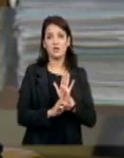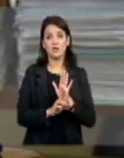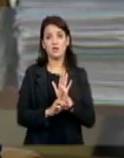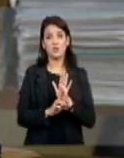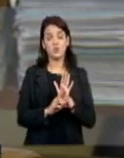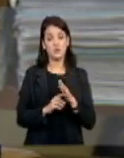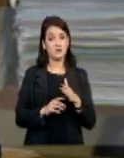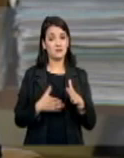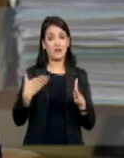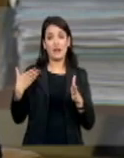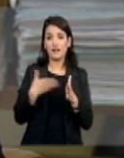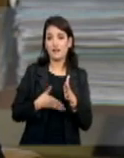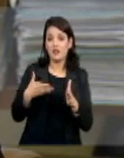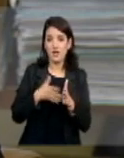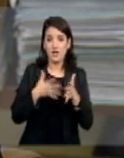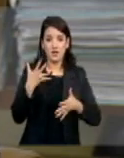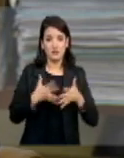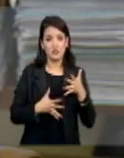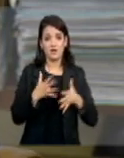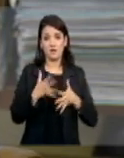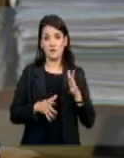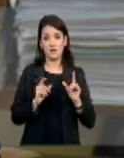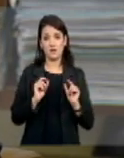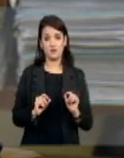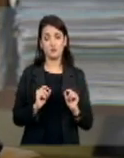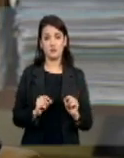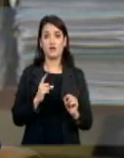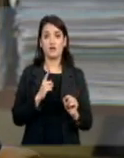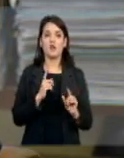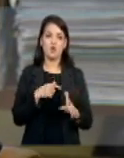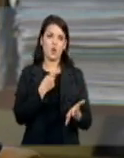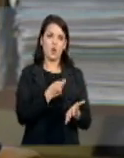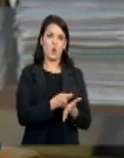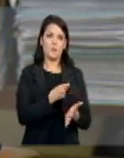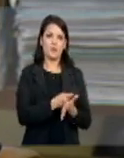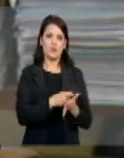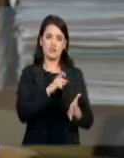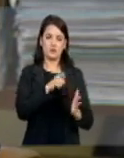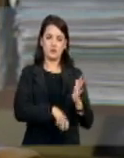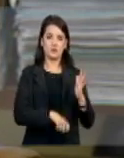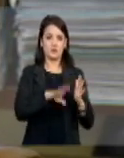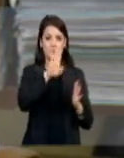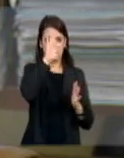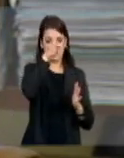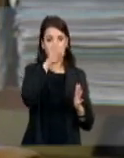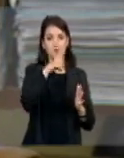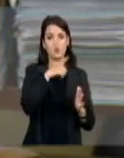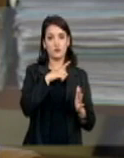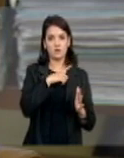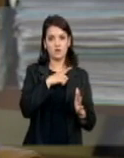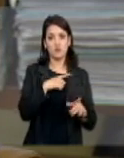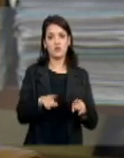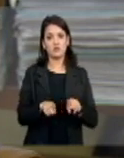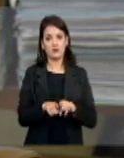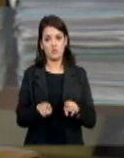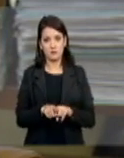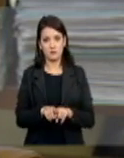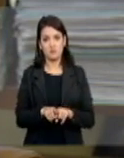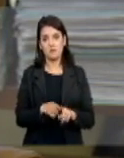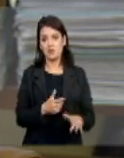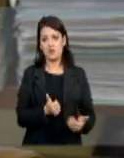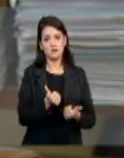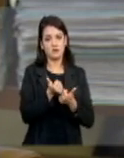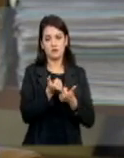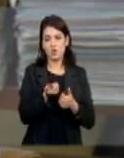injustamente trata se de obrigação tributária principal cuida se de obrigação tributária acessória ou